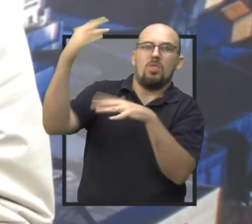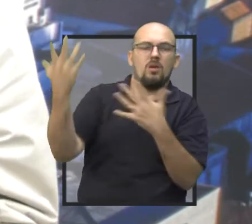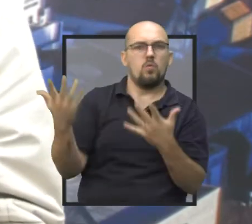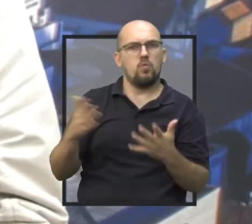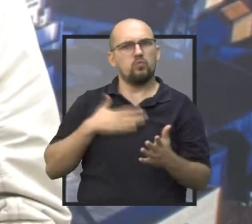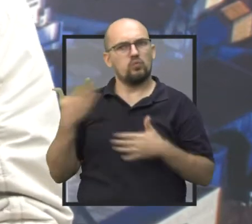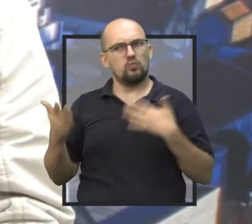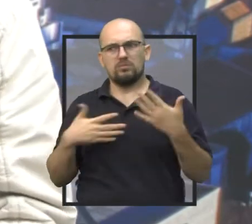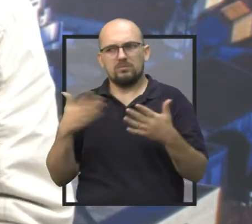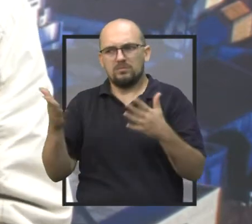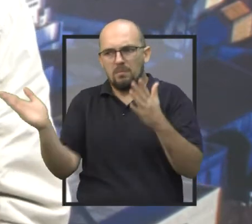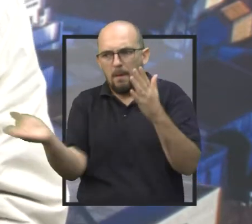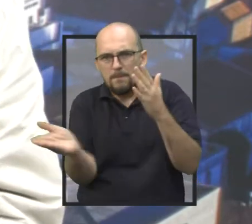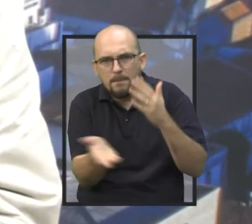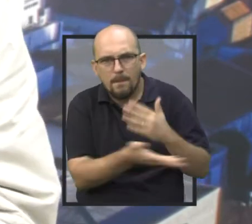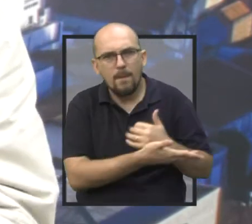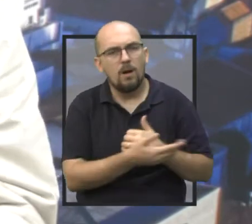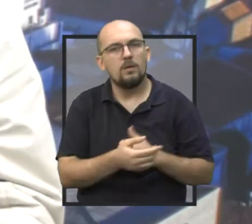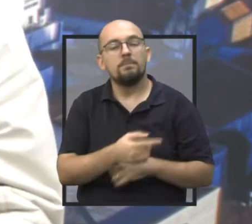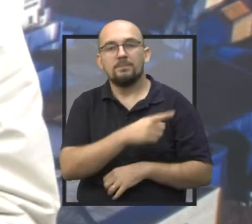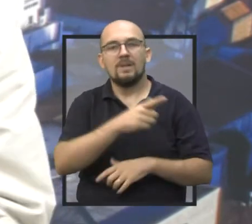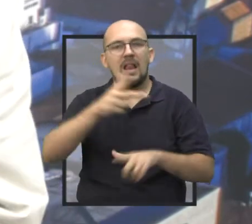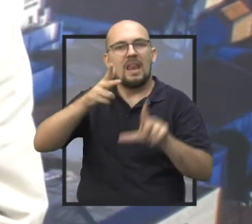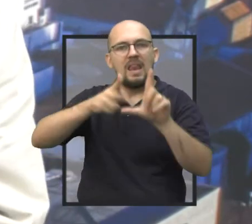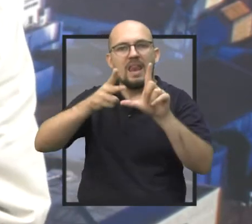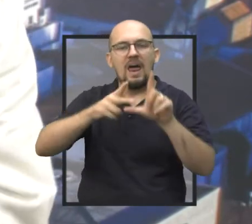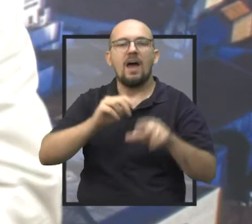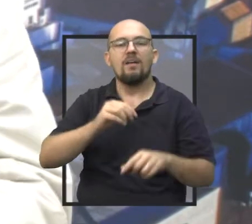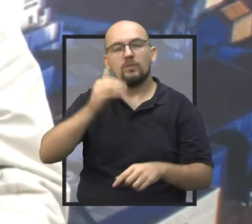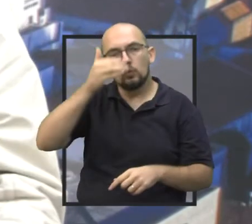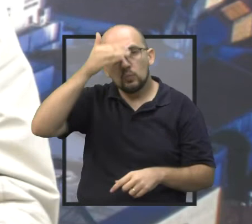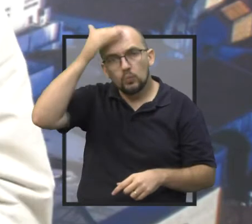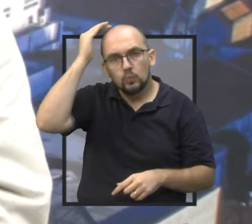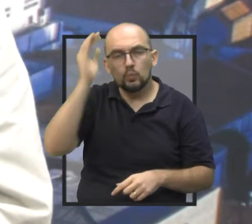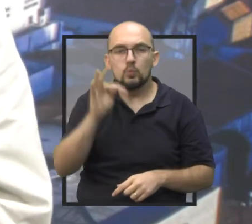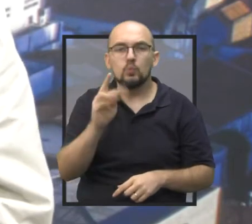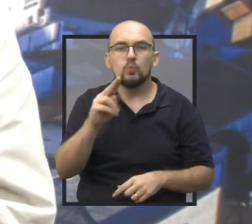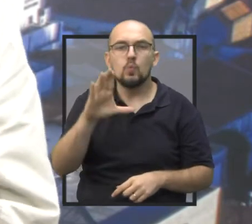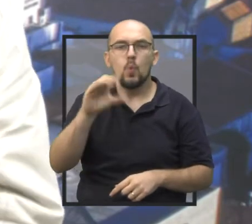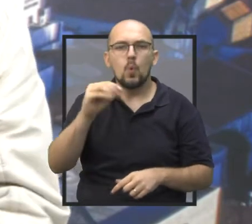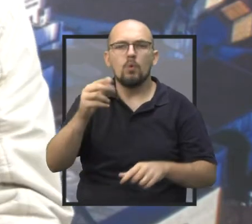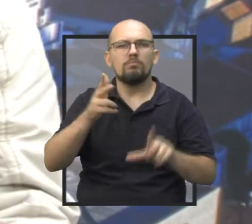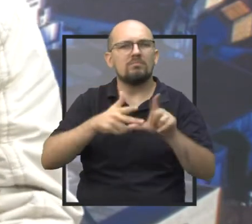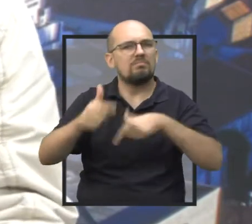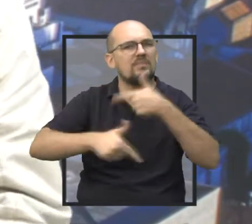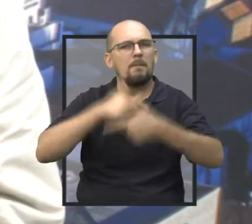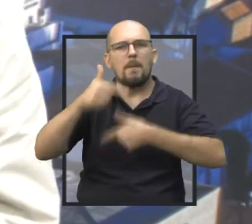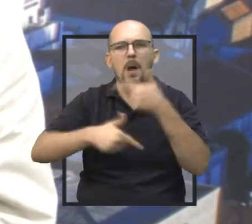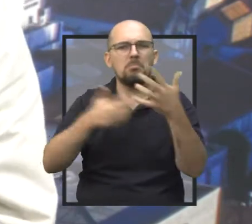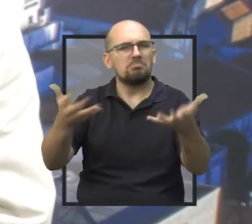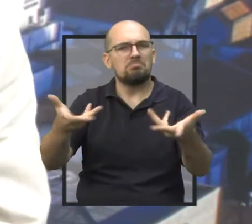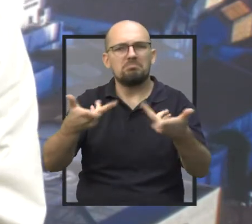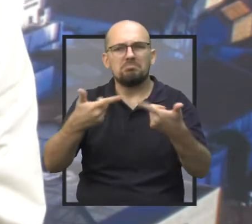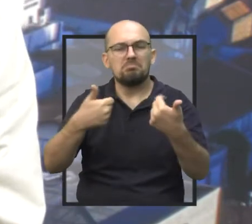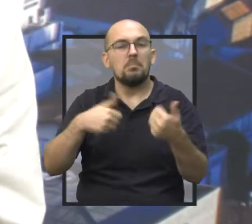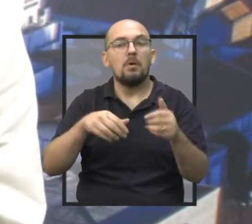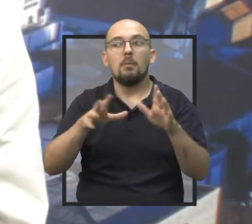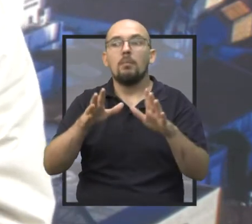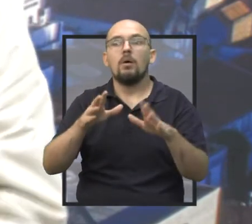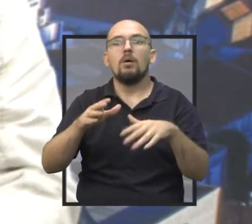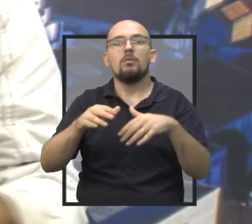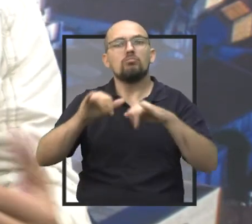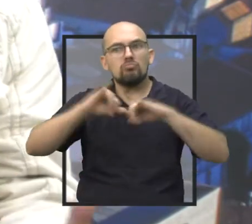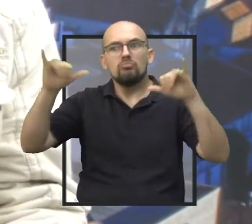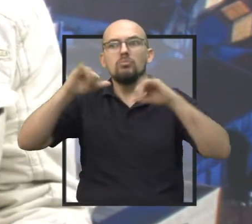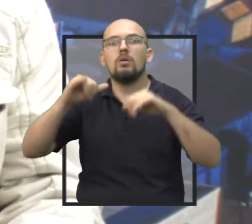do vice-prefeito Tucubaob, que vem fazendo um trabalho brilhante, só o prefeito não vê isso, aí foram lá e executaram o serviço.